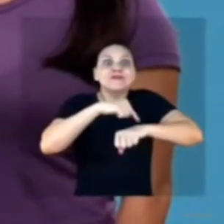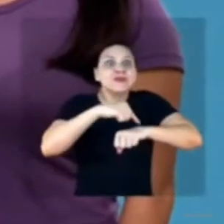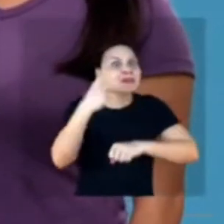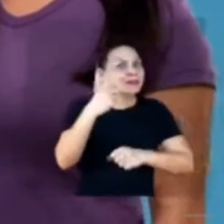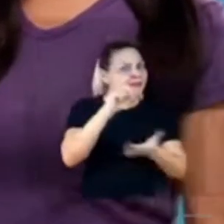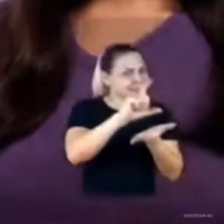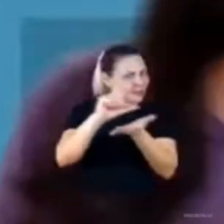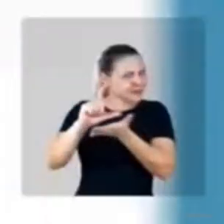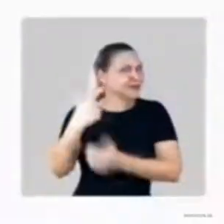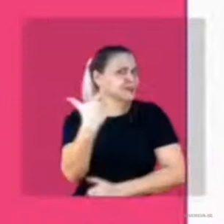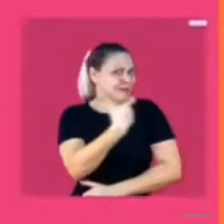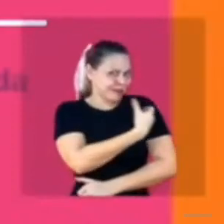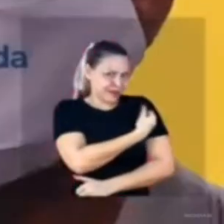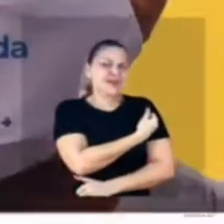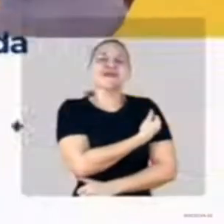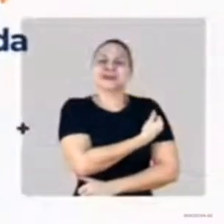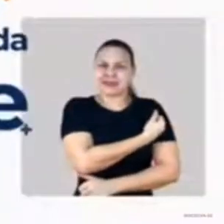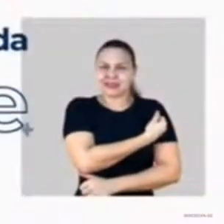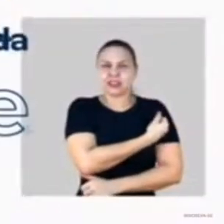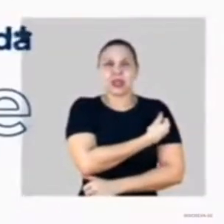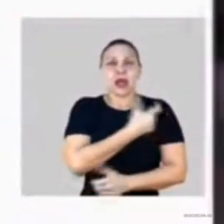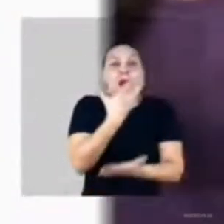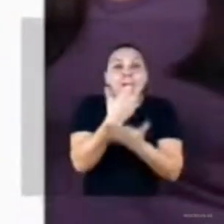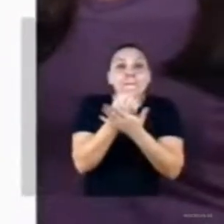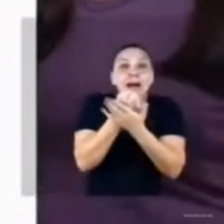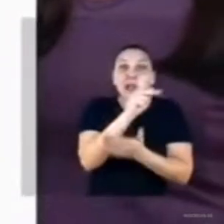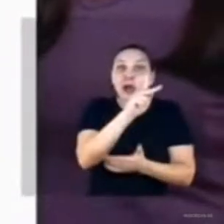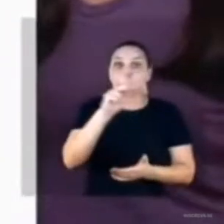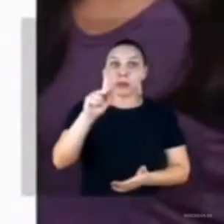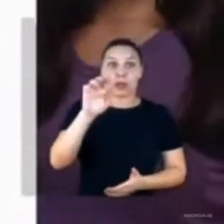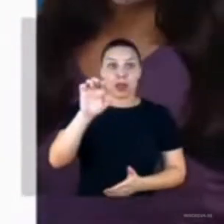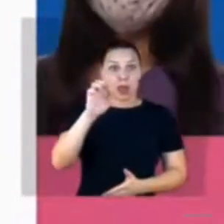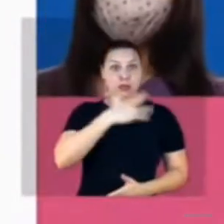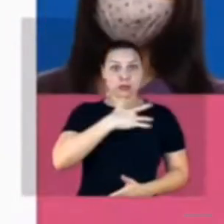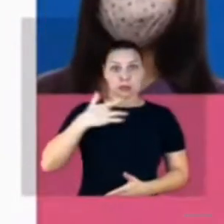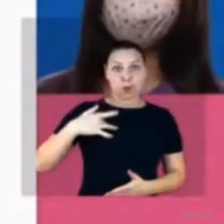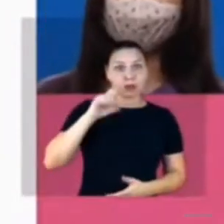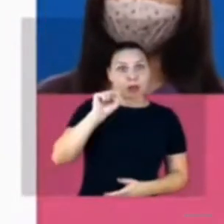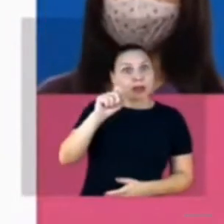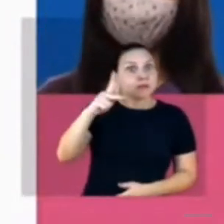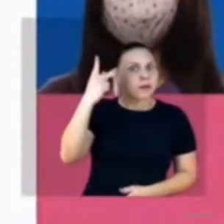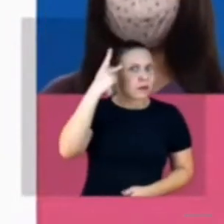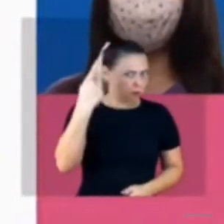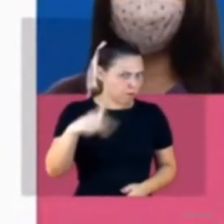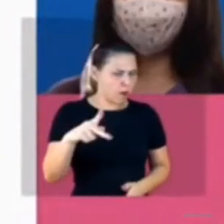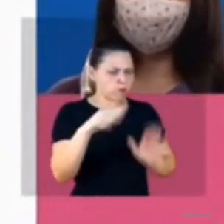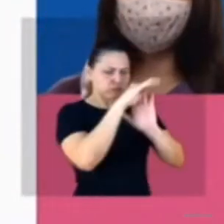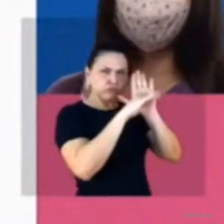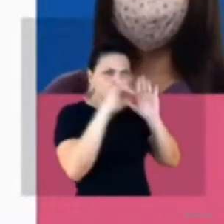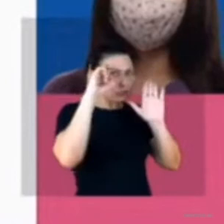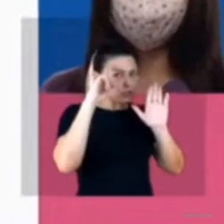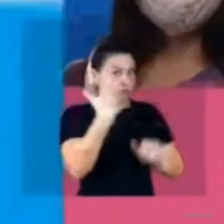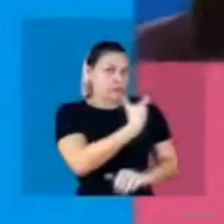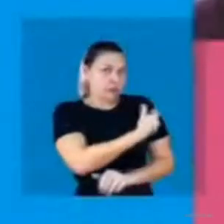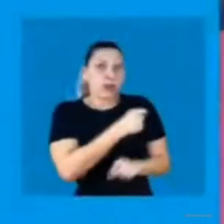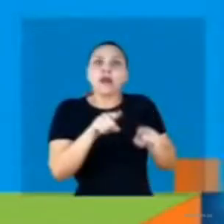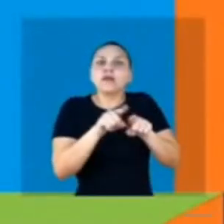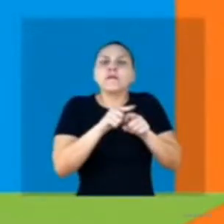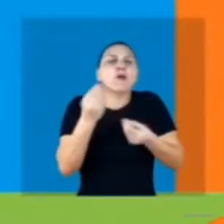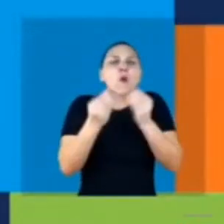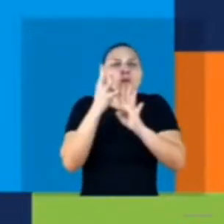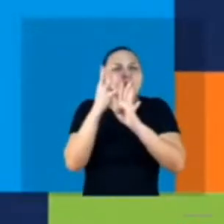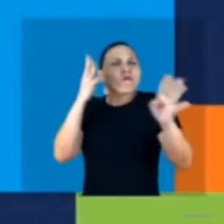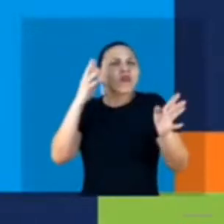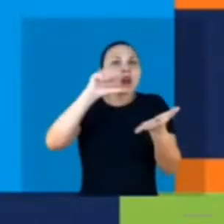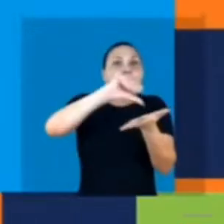E agora é a hora da segunda dose. Baixe o aplicativo eSaúde SP, veja o calendário de vacinação e